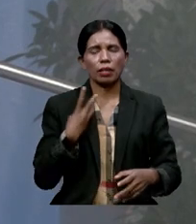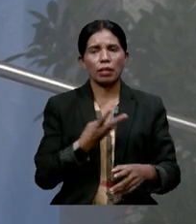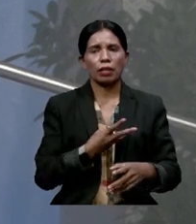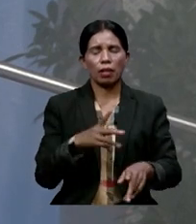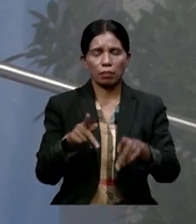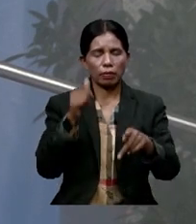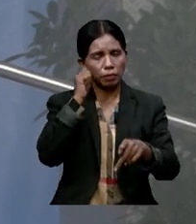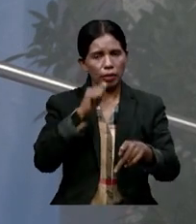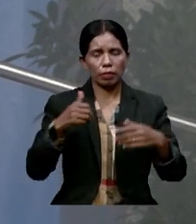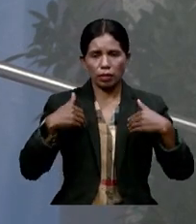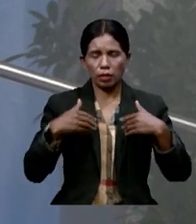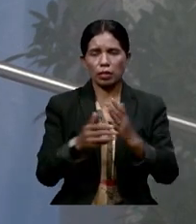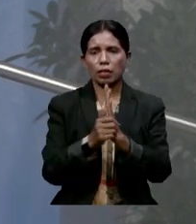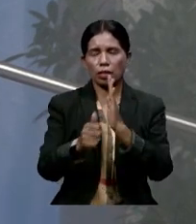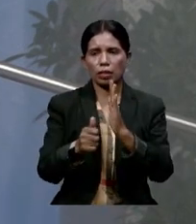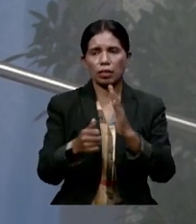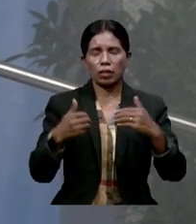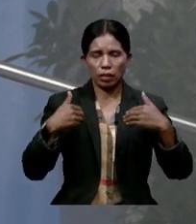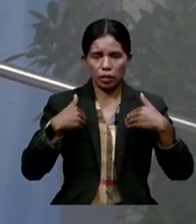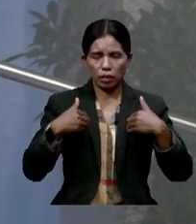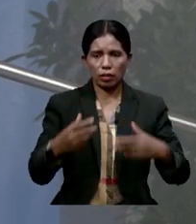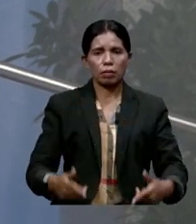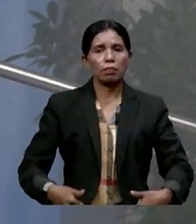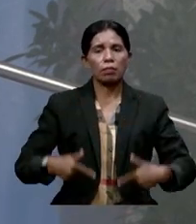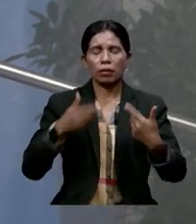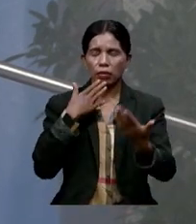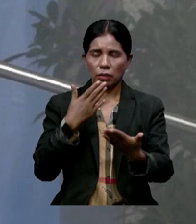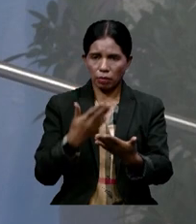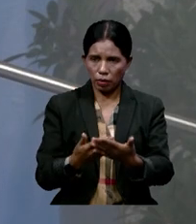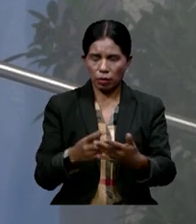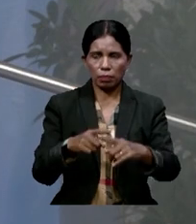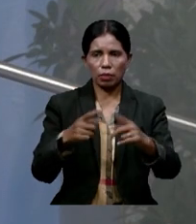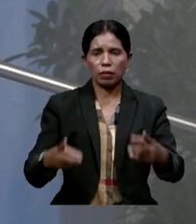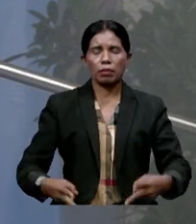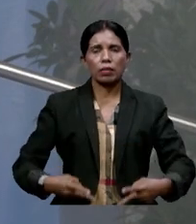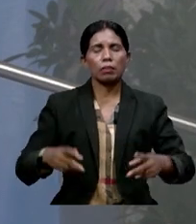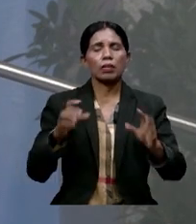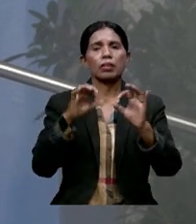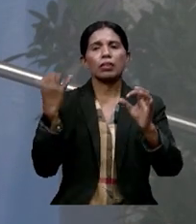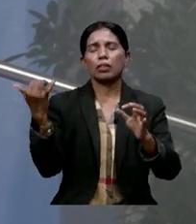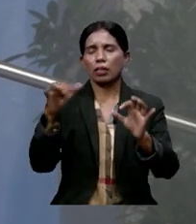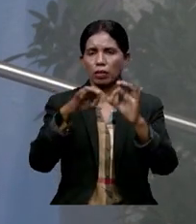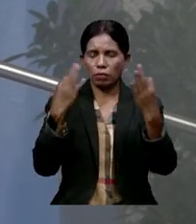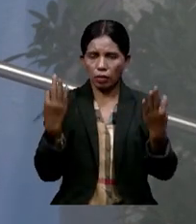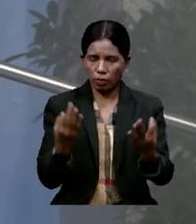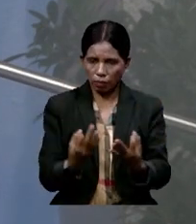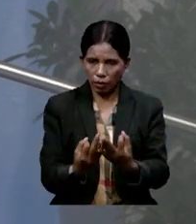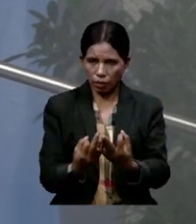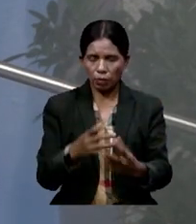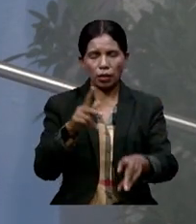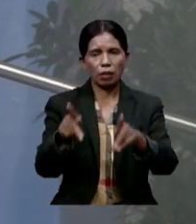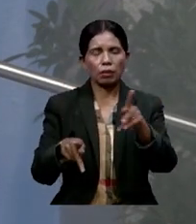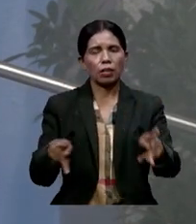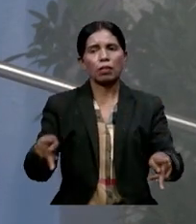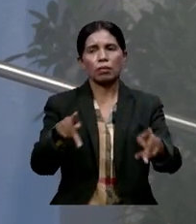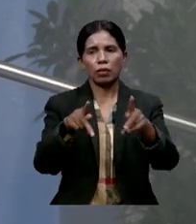capacitada, ela não é só melhor a sua própria vida, mas também a vida da sua família, da sua comunidade e até